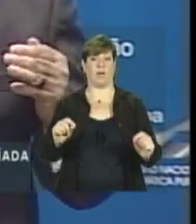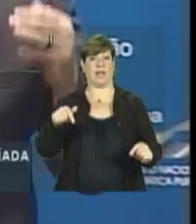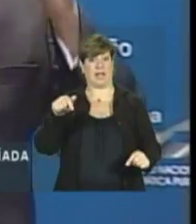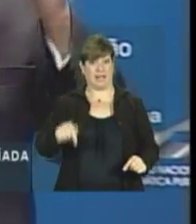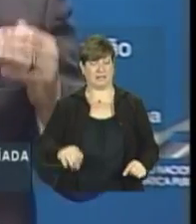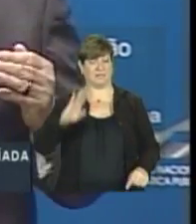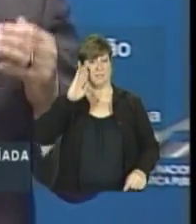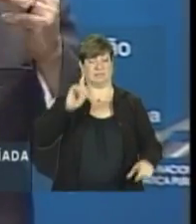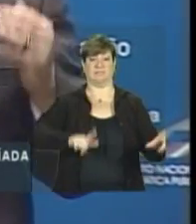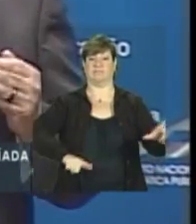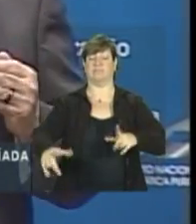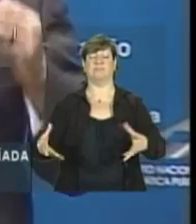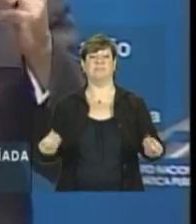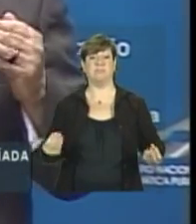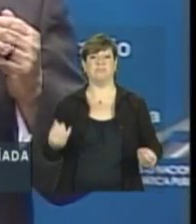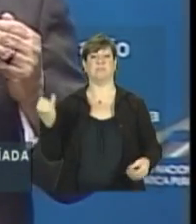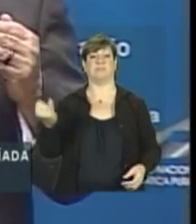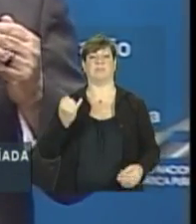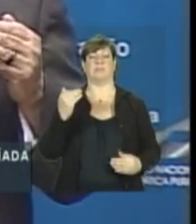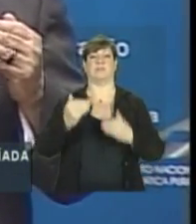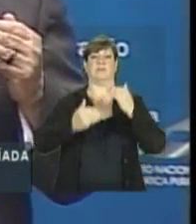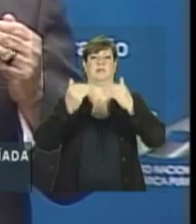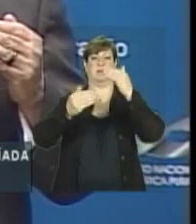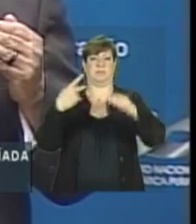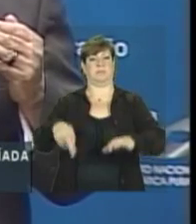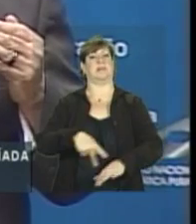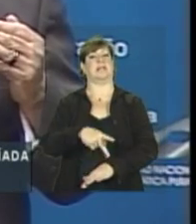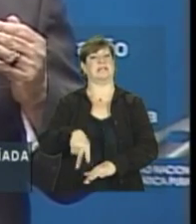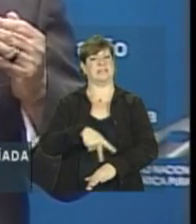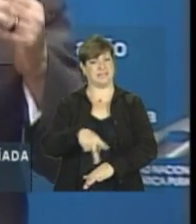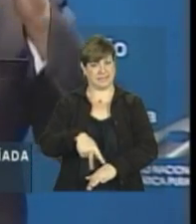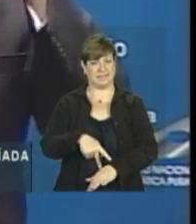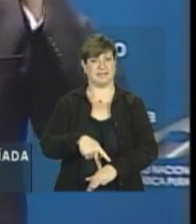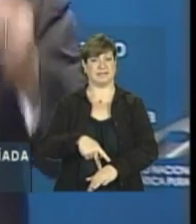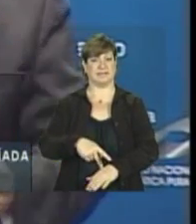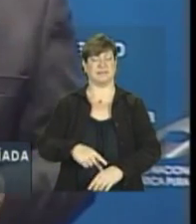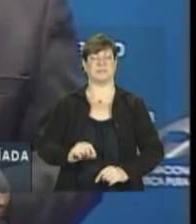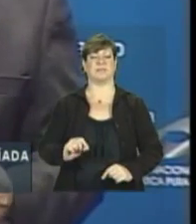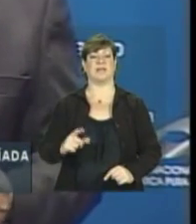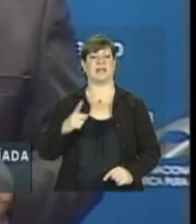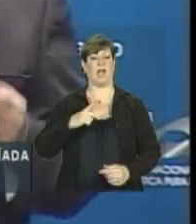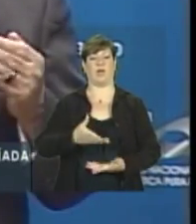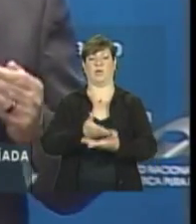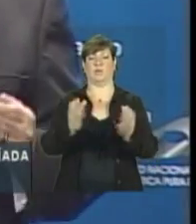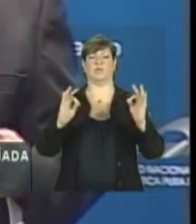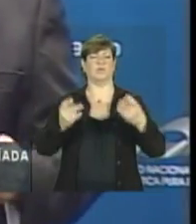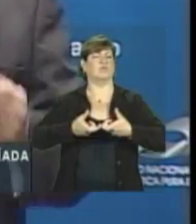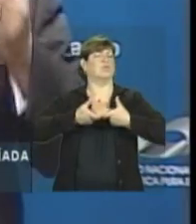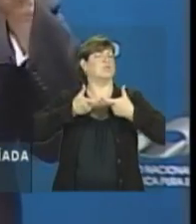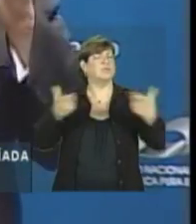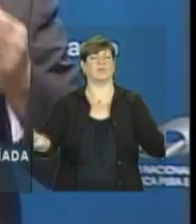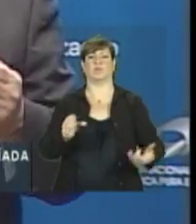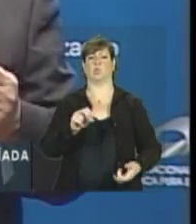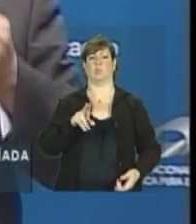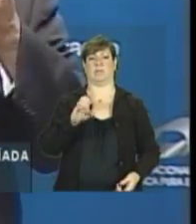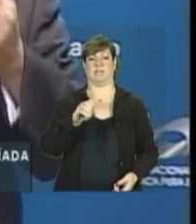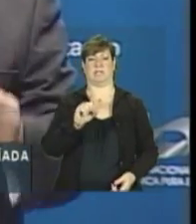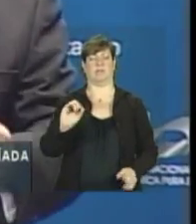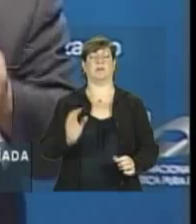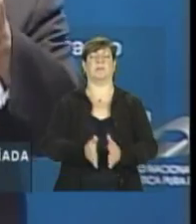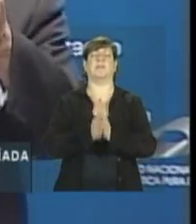de fundamental importância para o desenvolvimento do país. Tenham todos o maior sucesso. Por